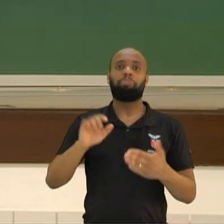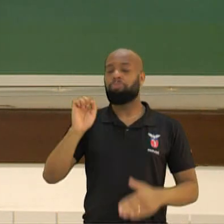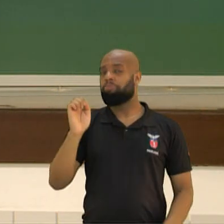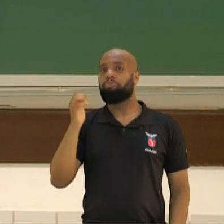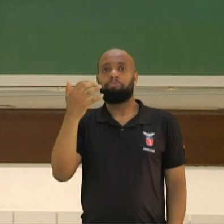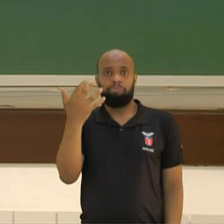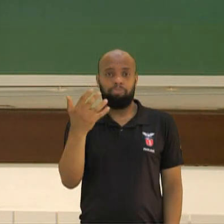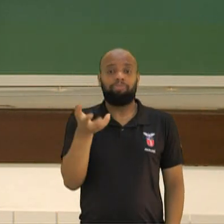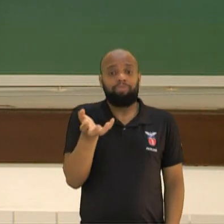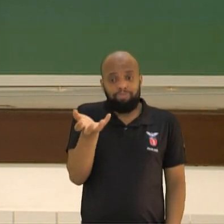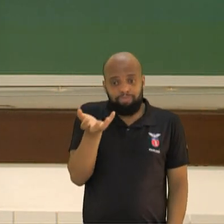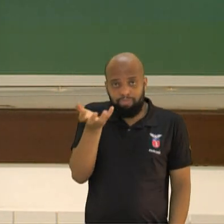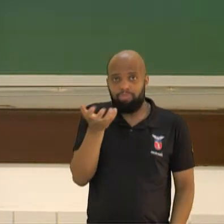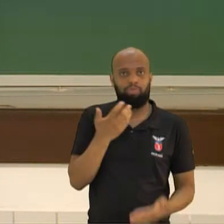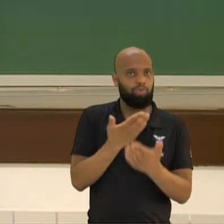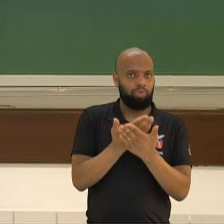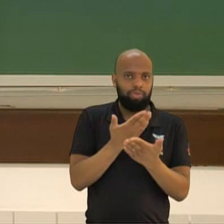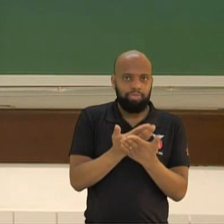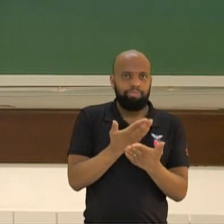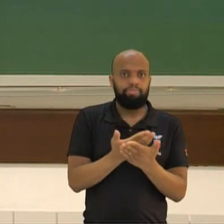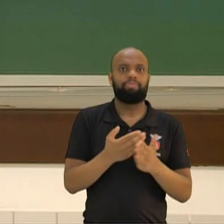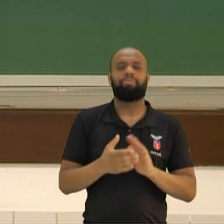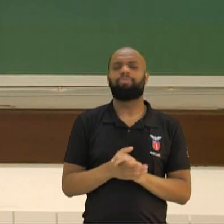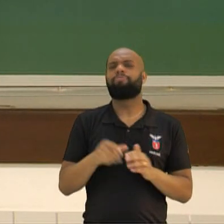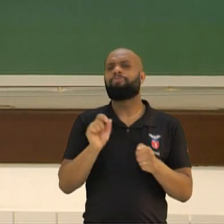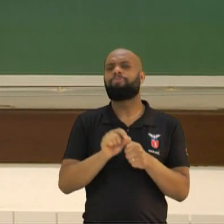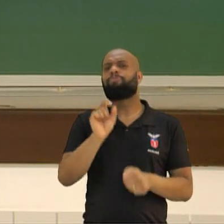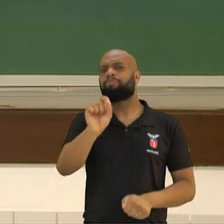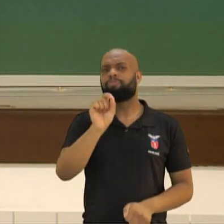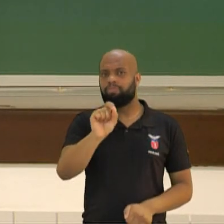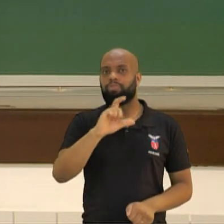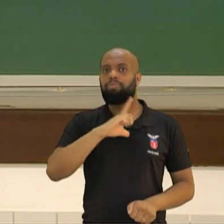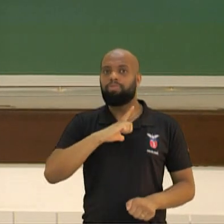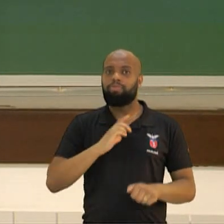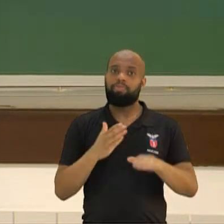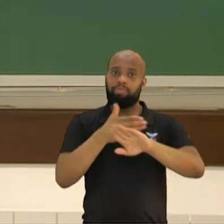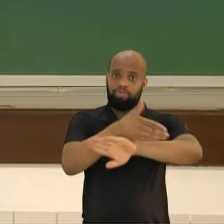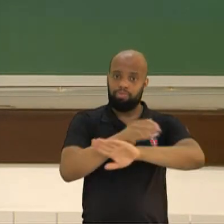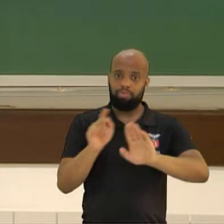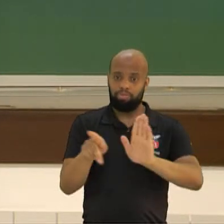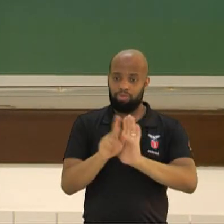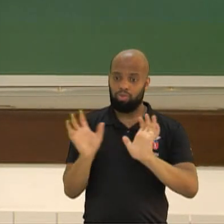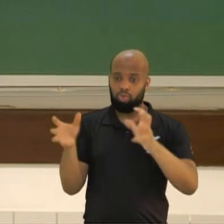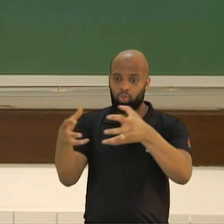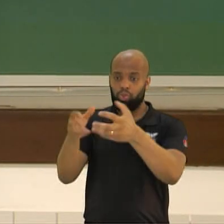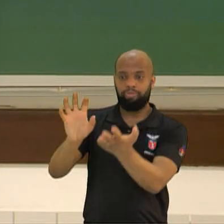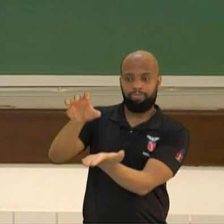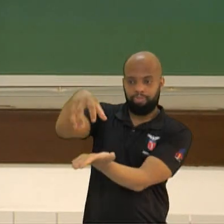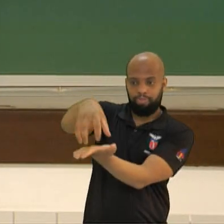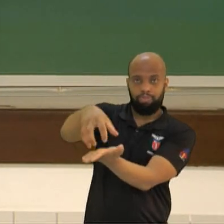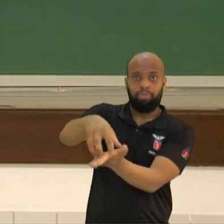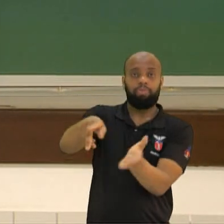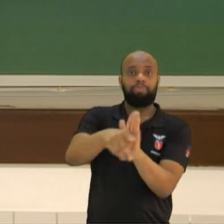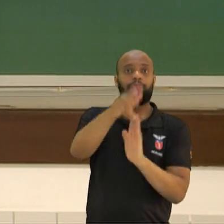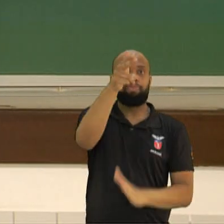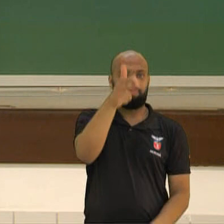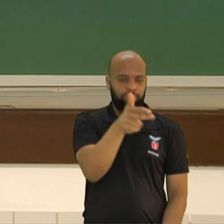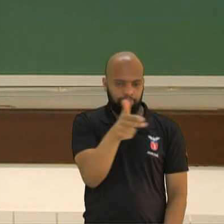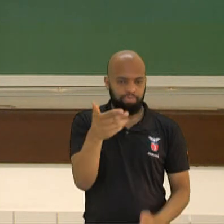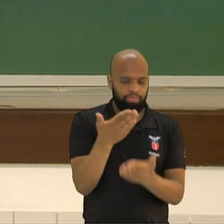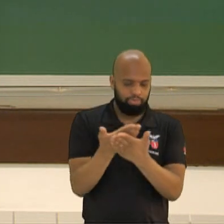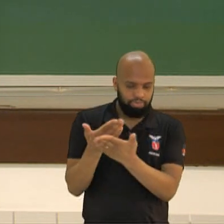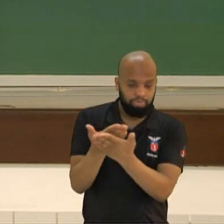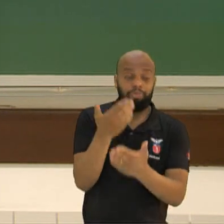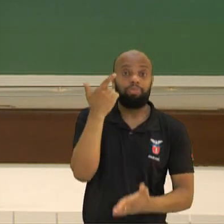não tinha condições de proporcionar estudos a ele, ele foi levado a um mosteiro. Ele conseguiu